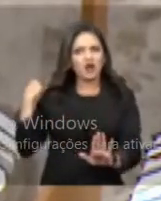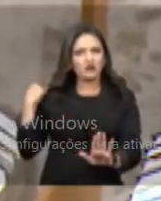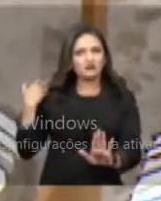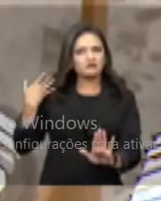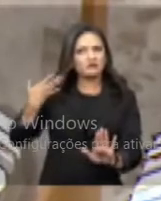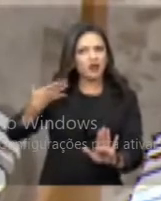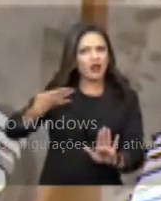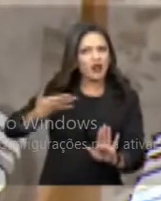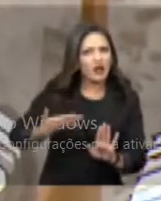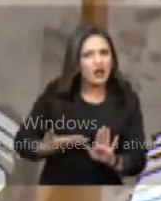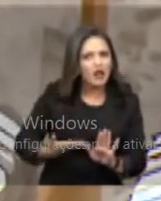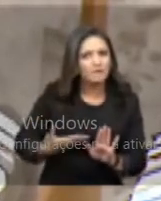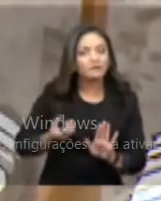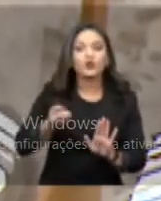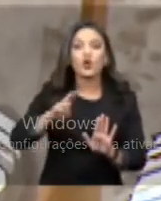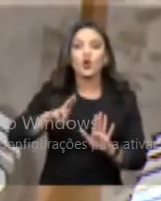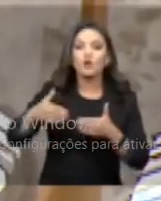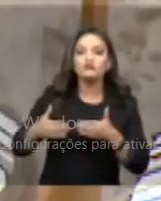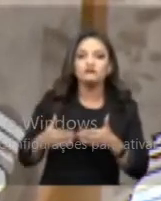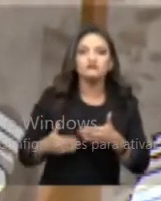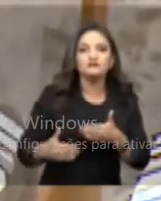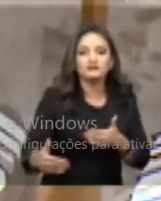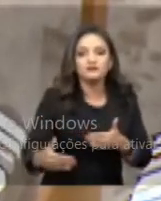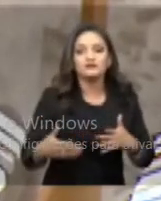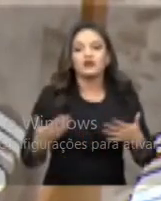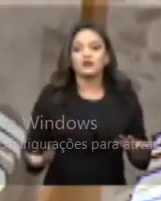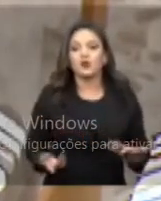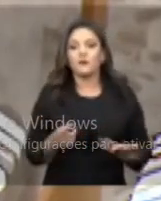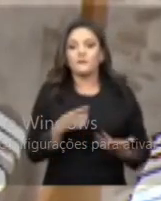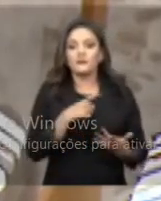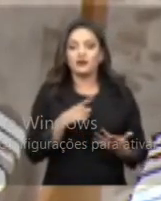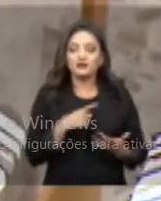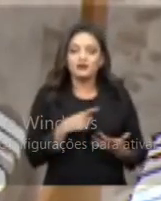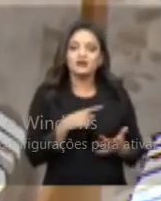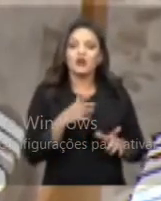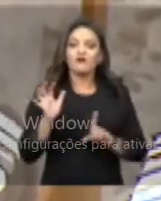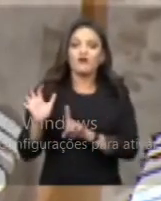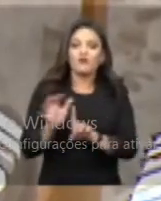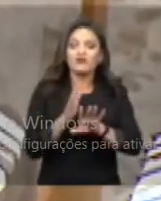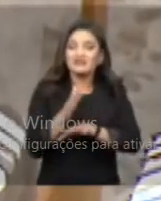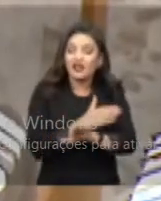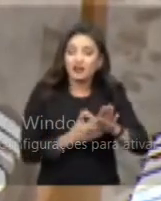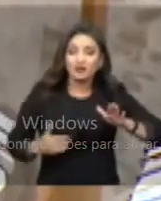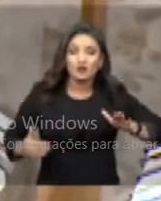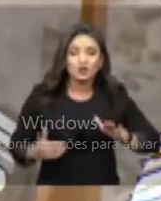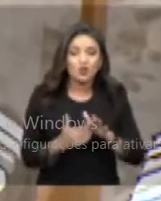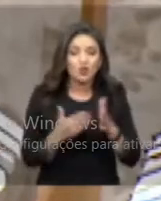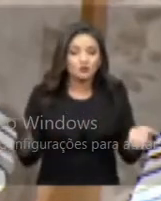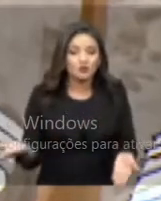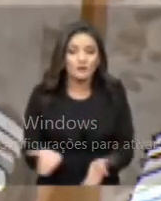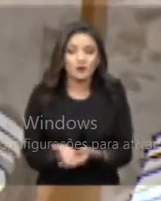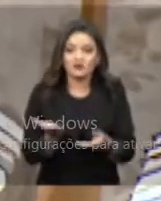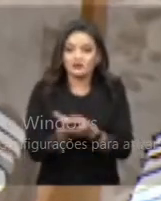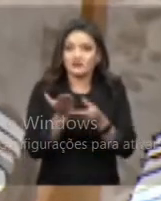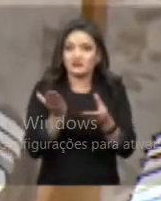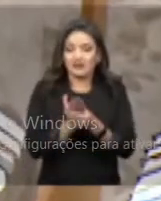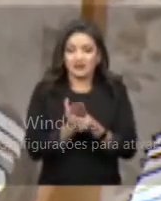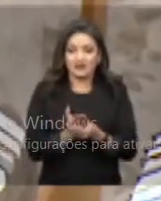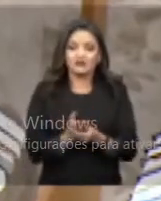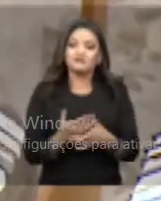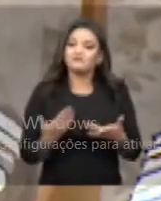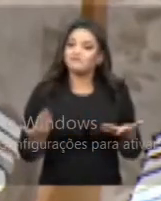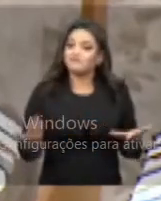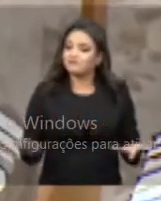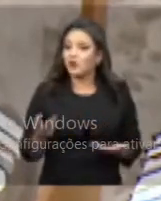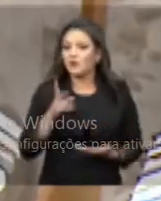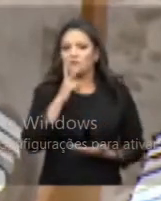maneira geral e abstrata, de modo a atingir de forma generalizada todos os processos em curso, parece ser medida